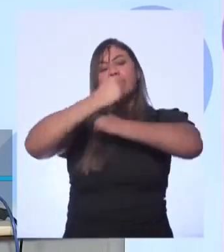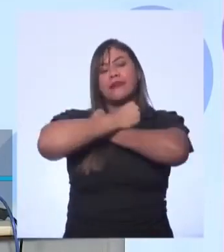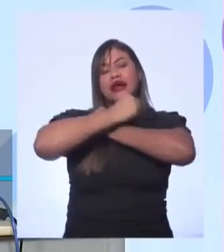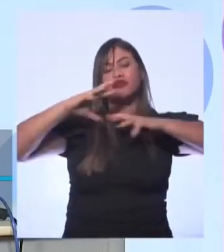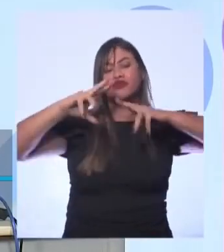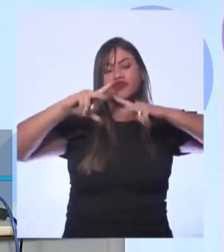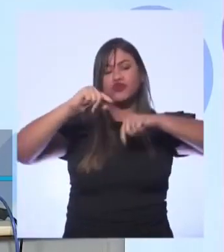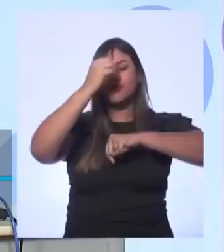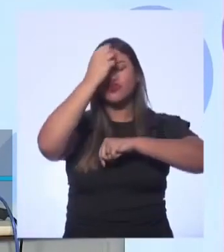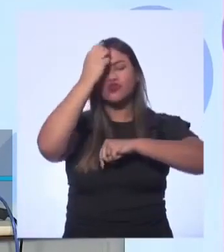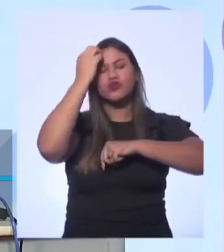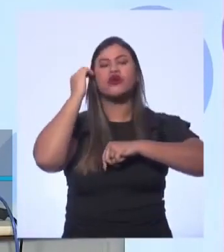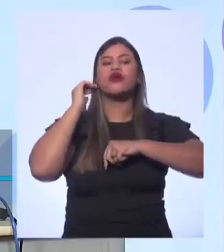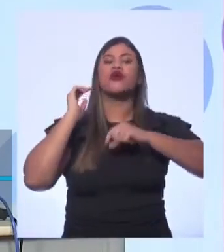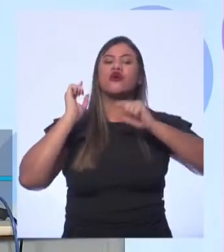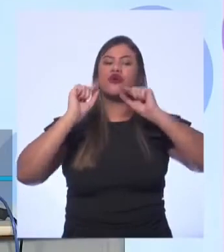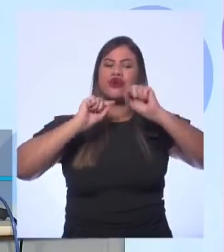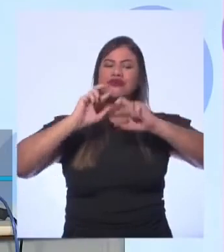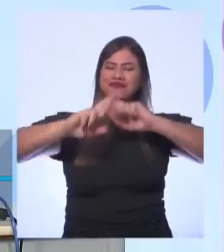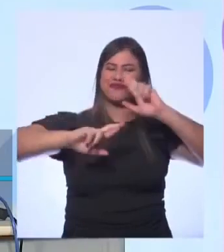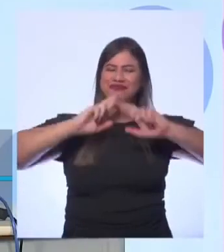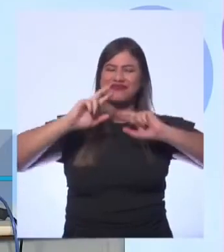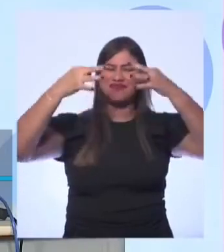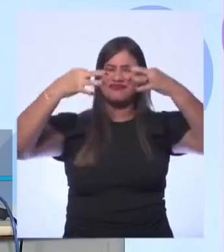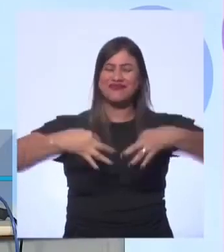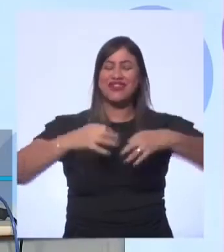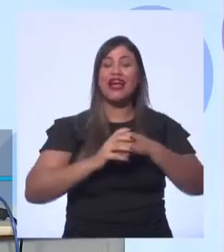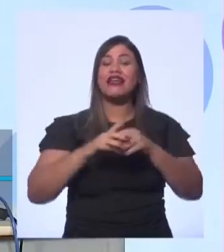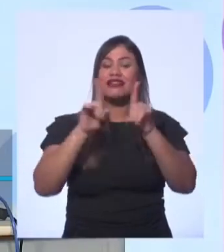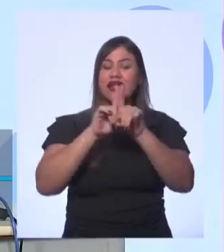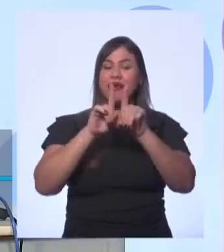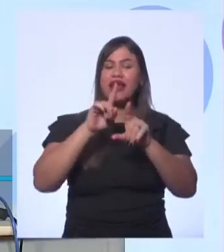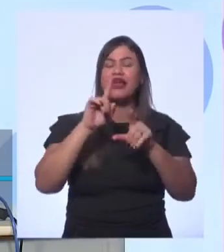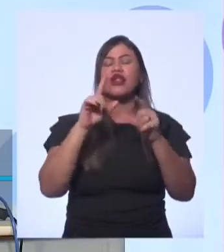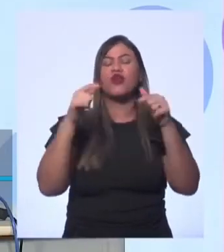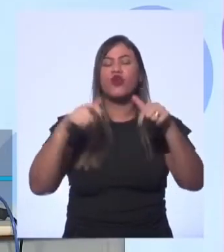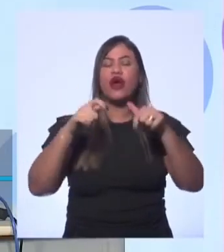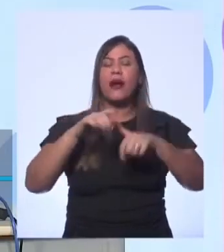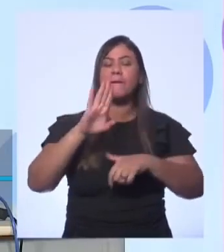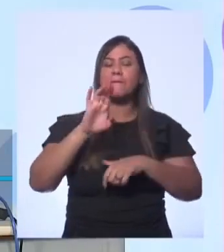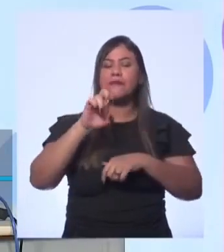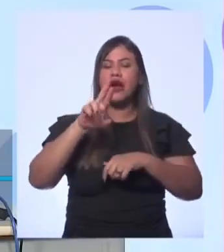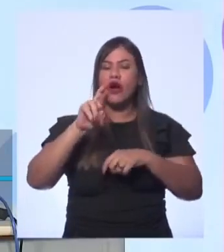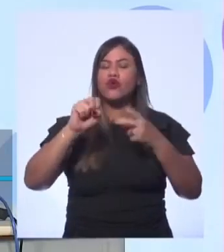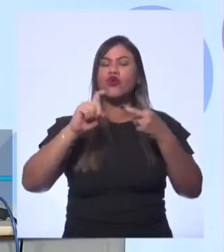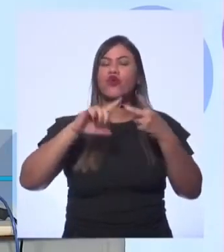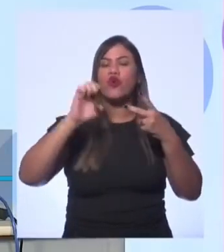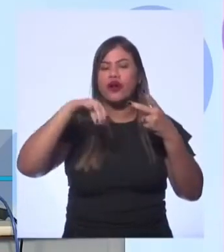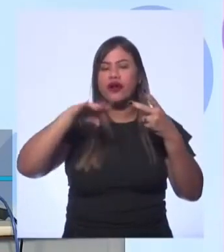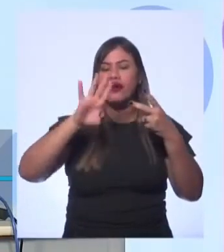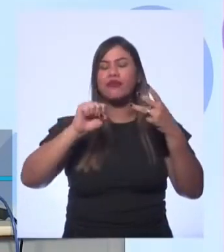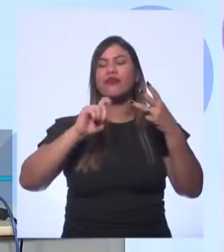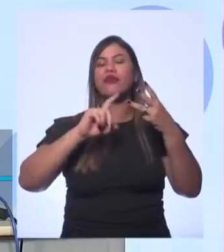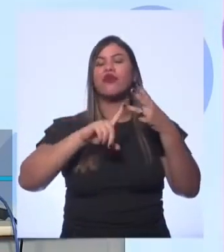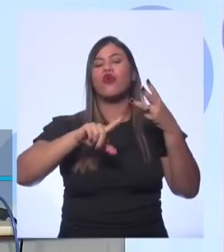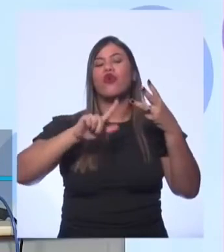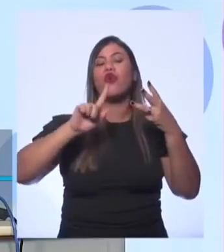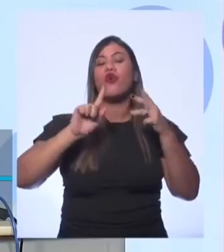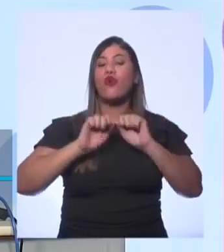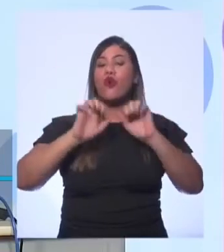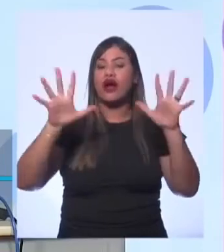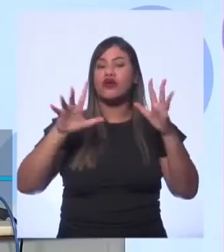estão participando aí. E para os alunos e professores lá de Casa Branca, Bauru, Embu das Artes, Bebedouro,